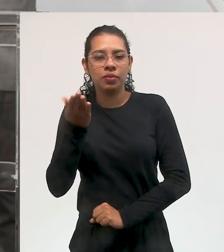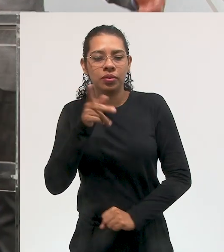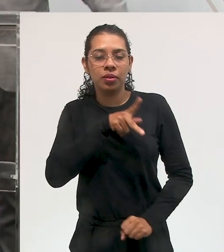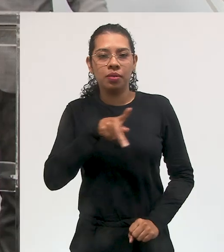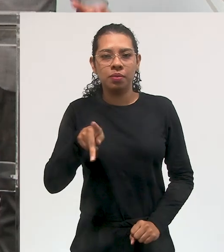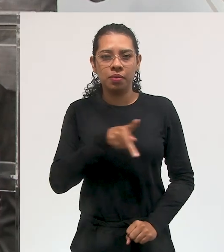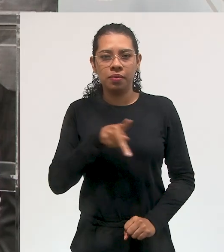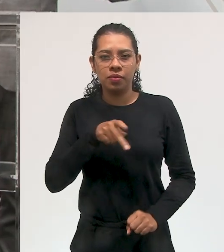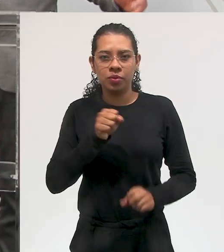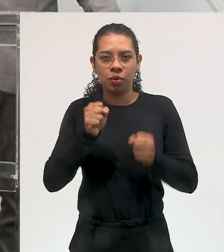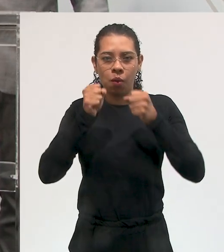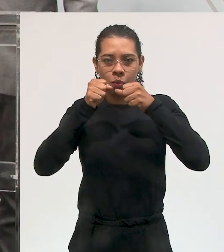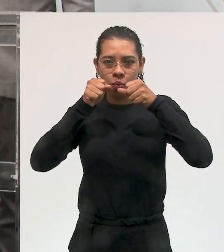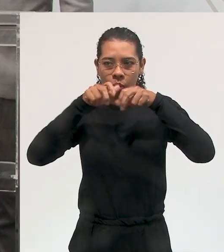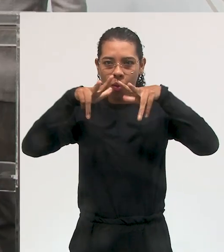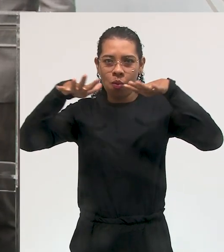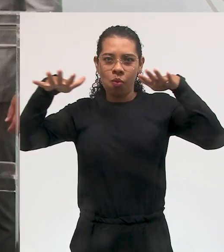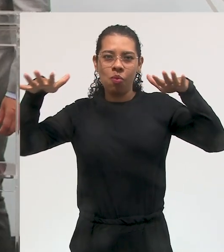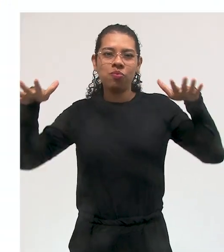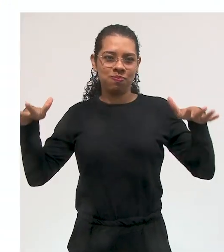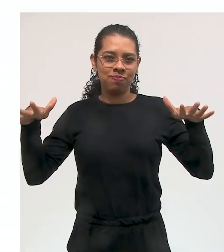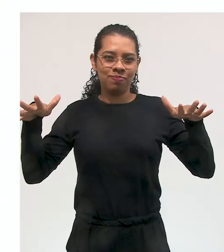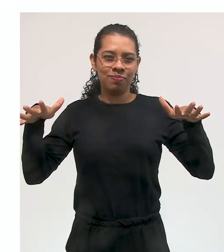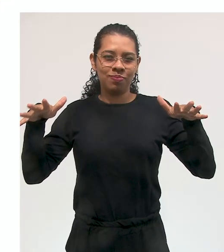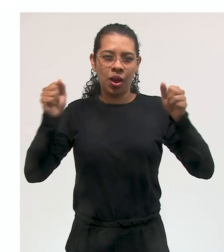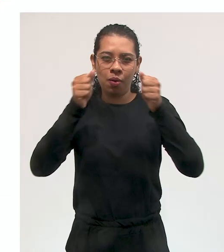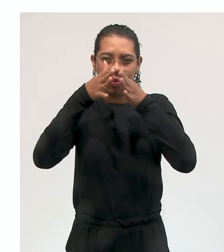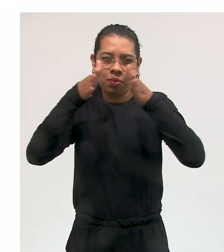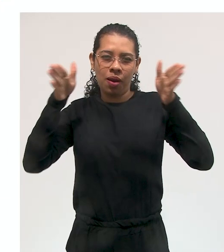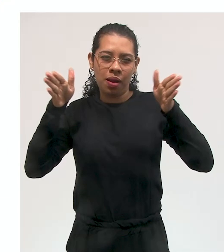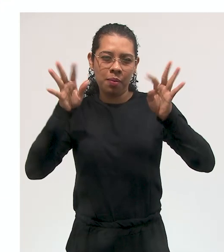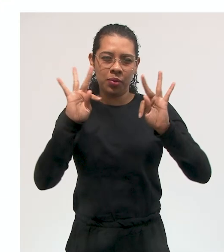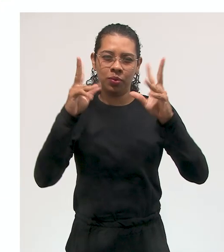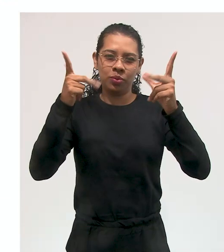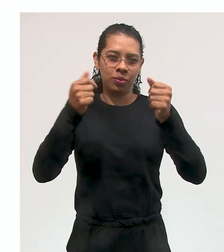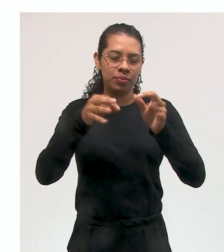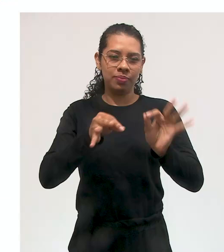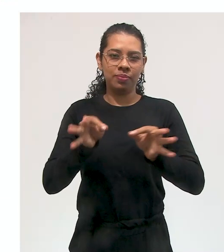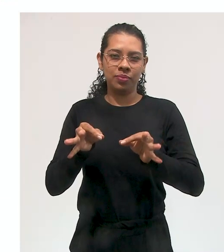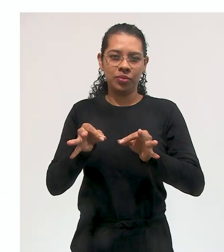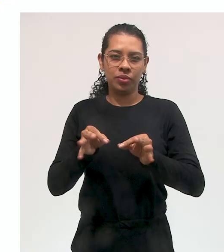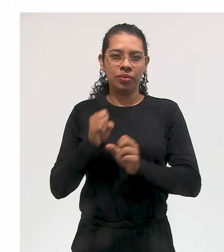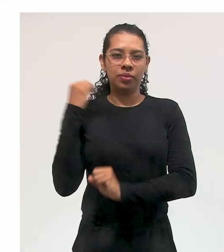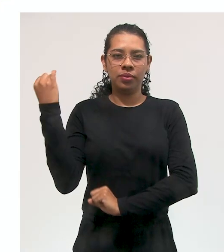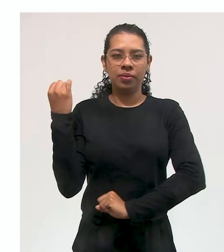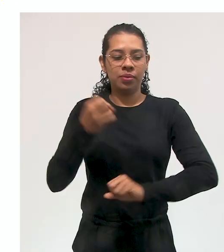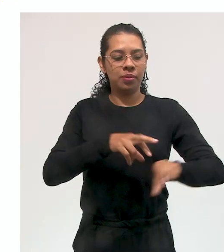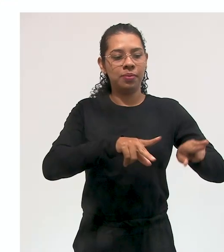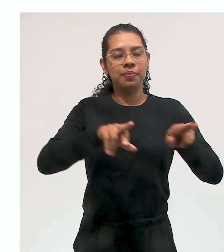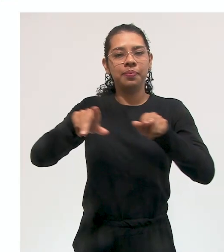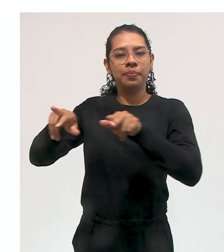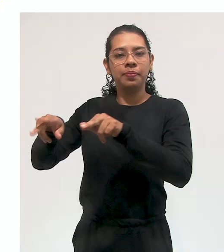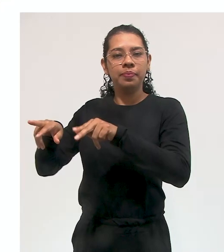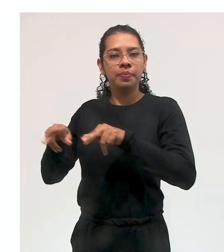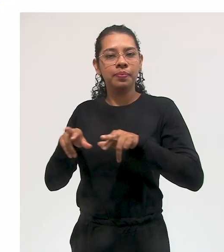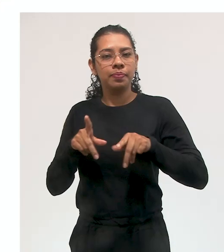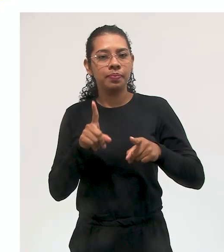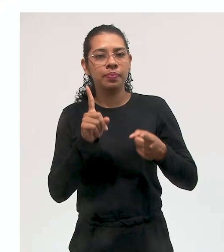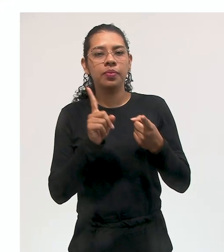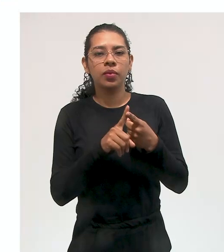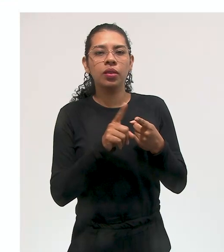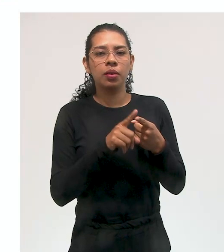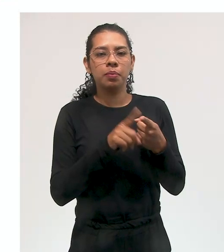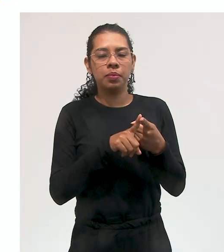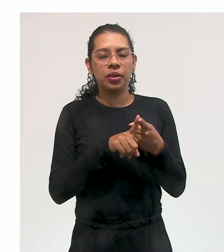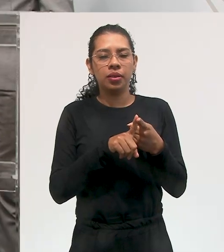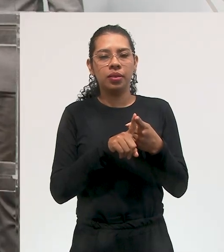os alunos vão experimentar diferenças, né? Então é muito importante essas diferenças. Pessoal, outra coisa que é importante, as